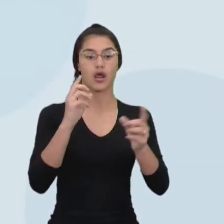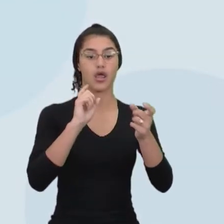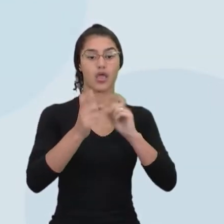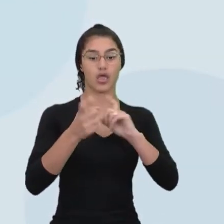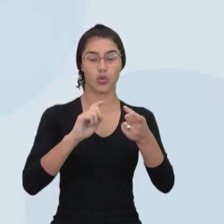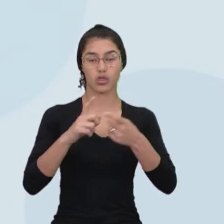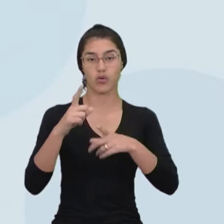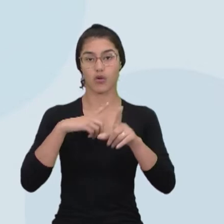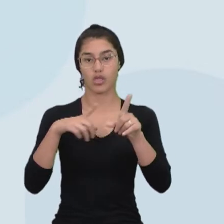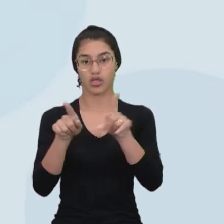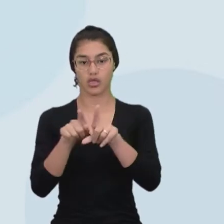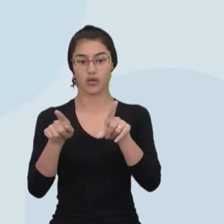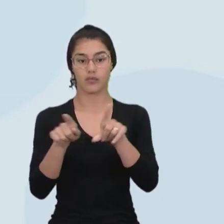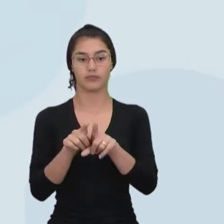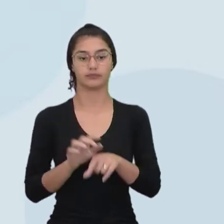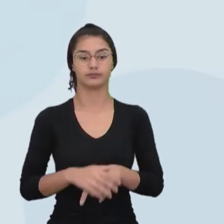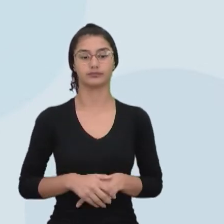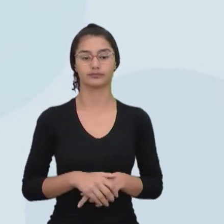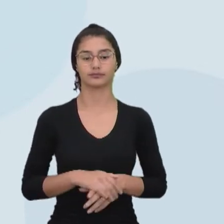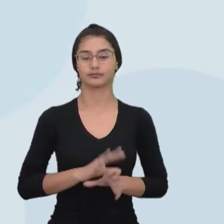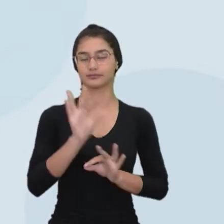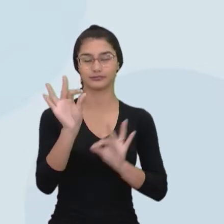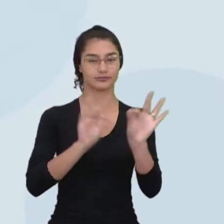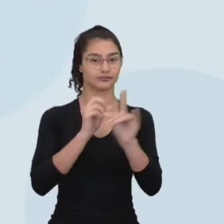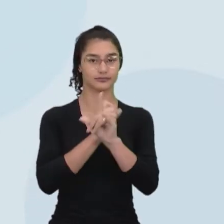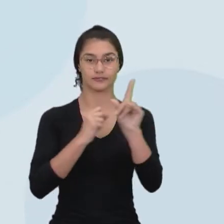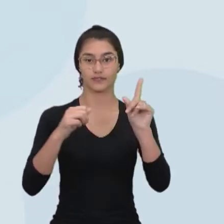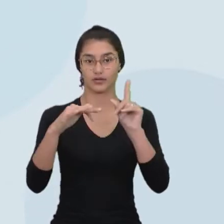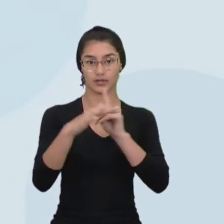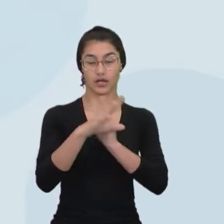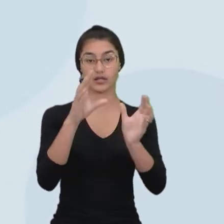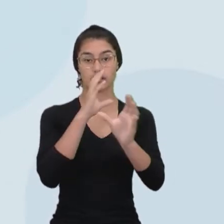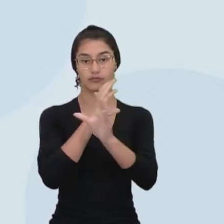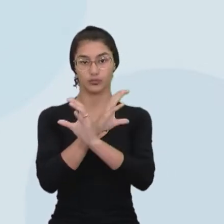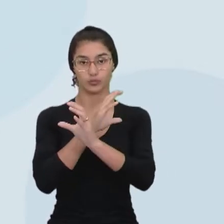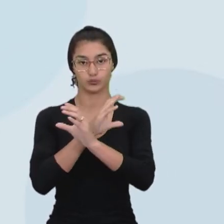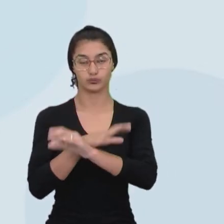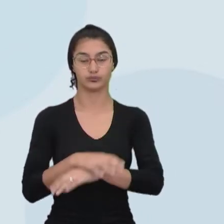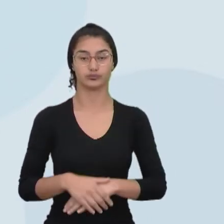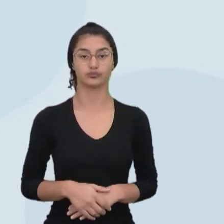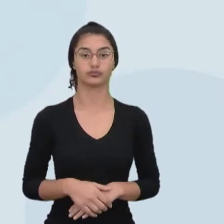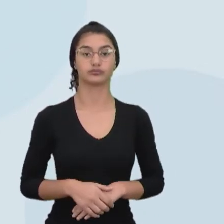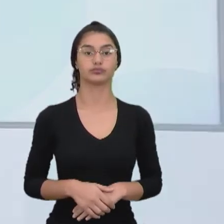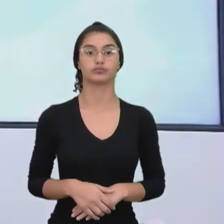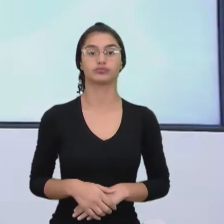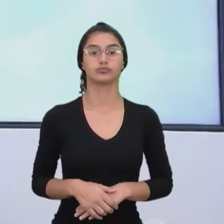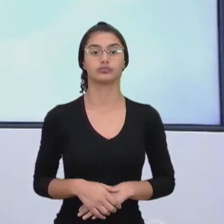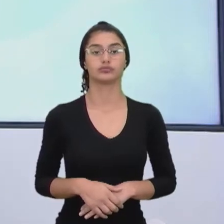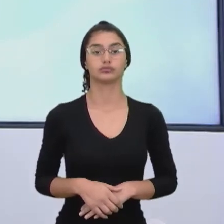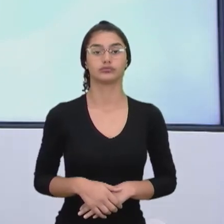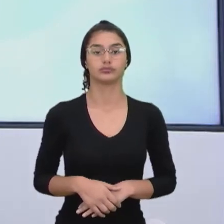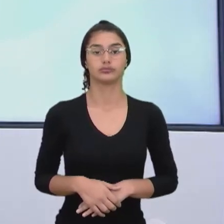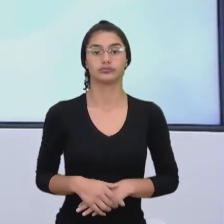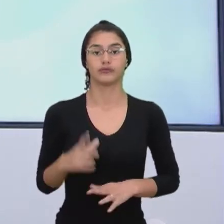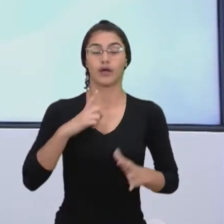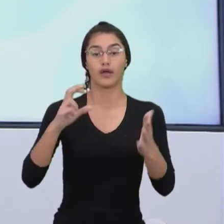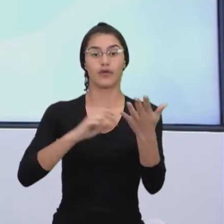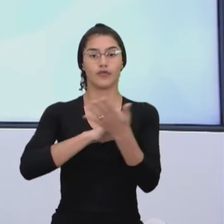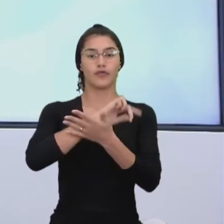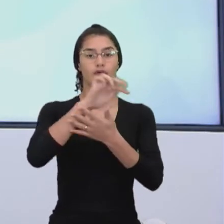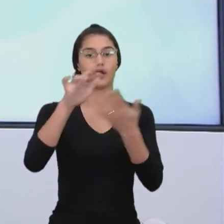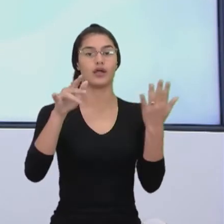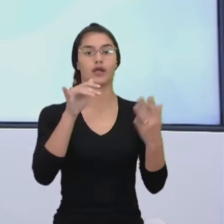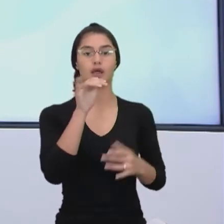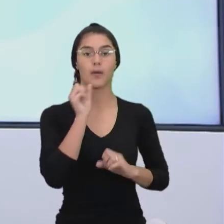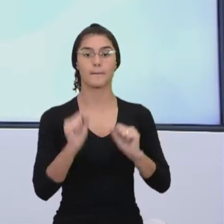bacias hidrográficas, organizações da sociedade civil. Né? A gente tem aí vários exemplos que